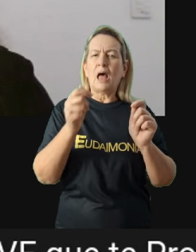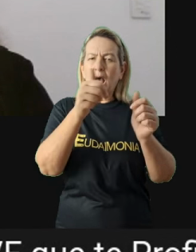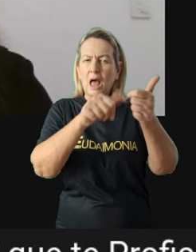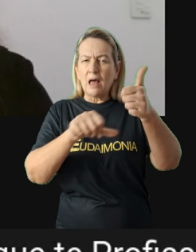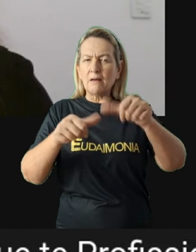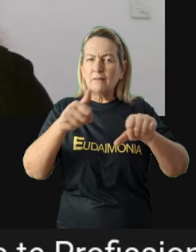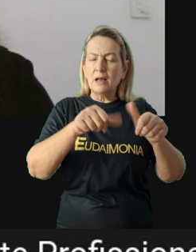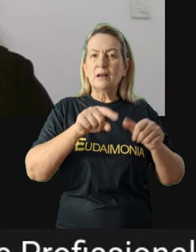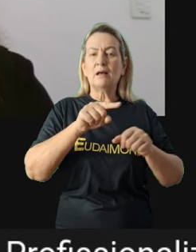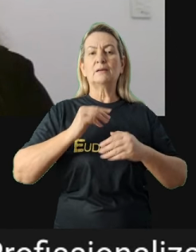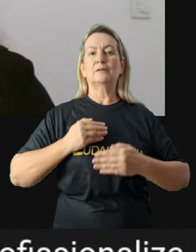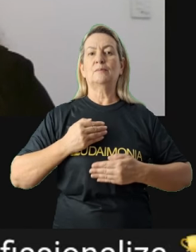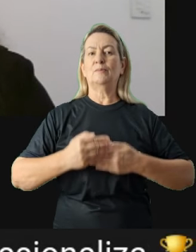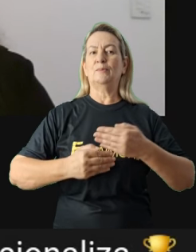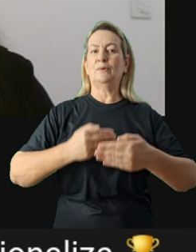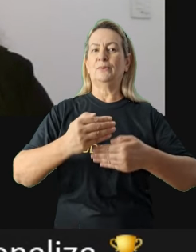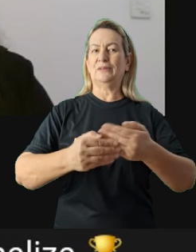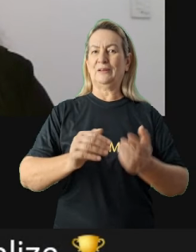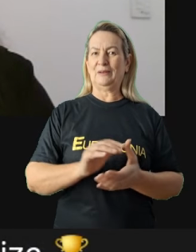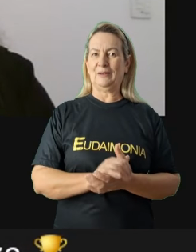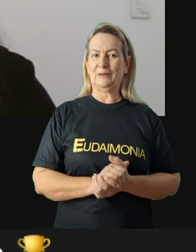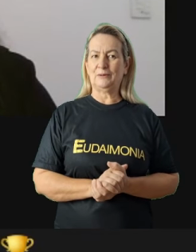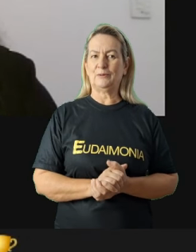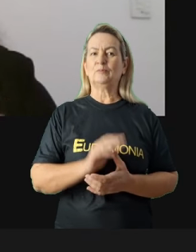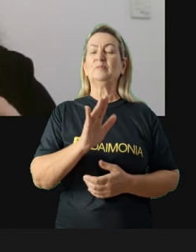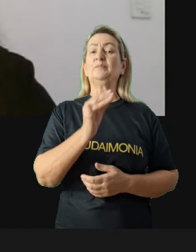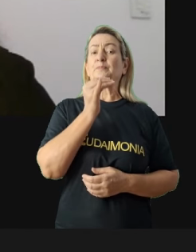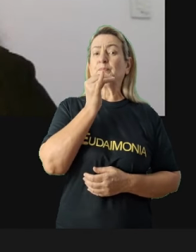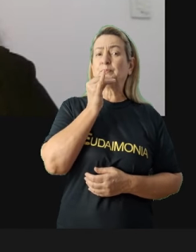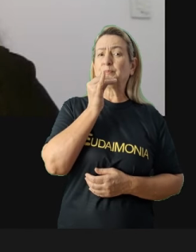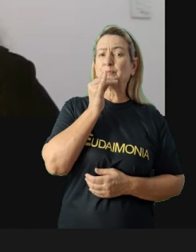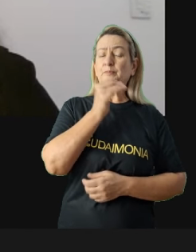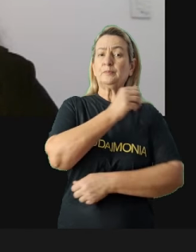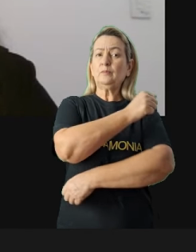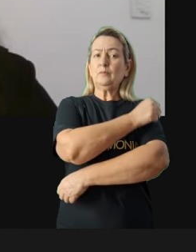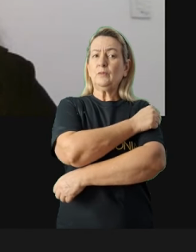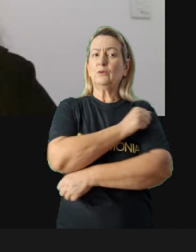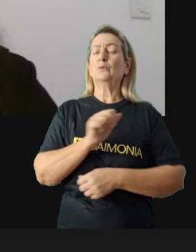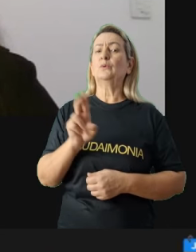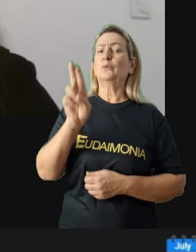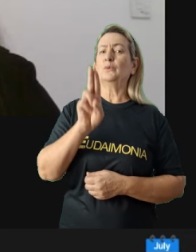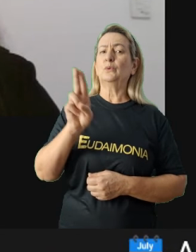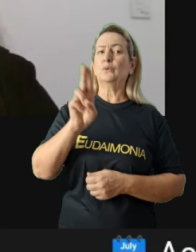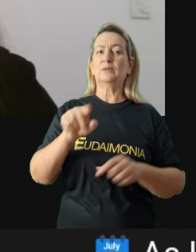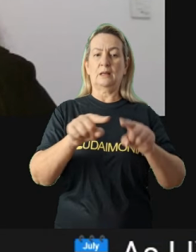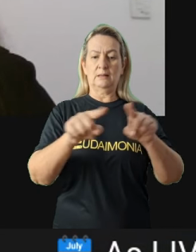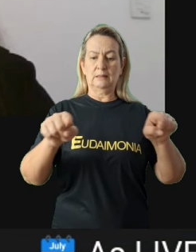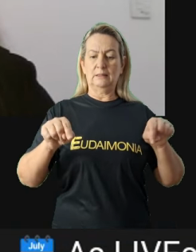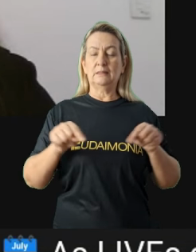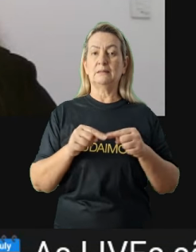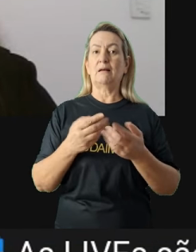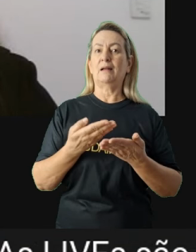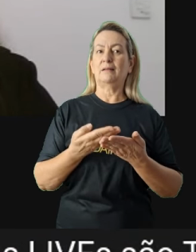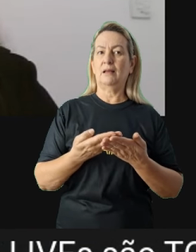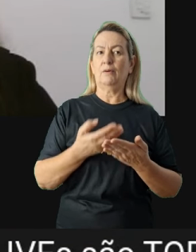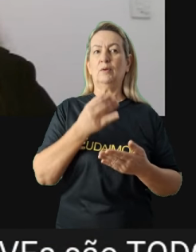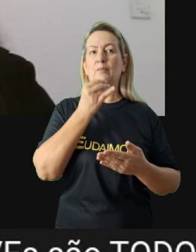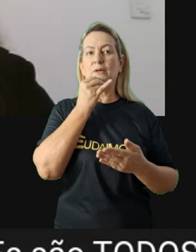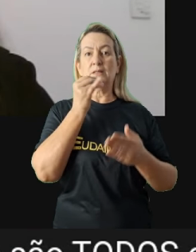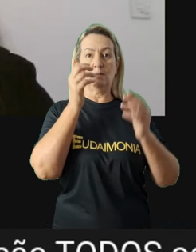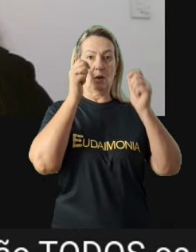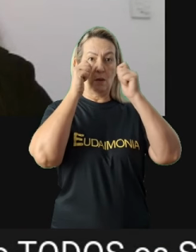ferramentas que a gente pode utilizar para avaliar nesse processo. Então, fazer com que os alunos utilizem os